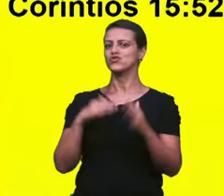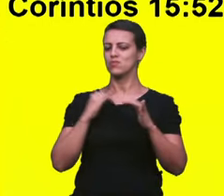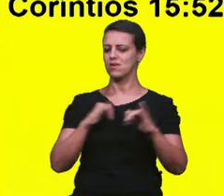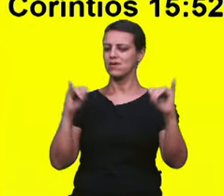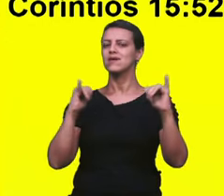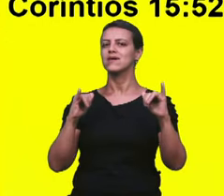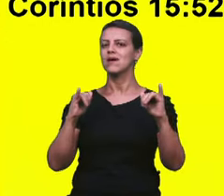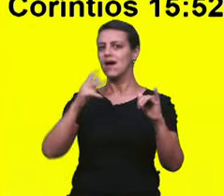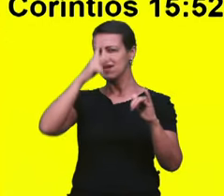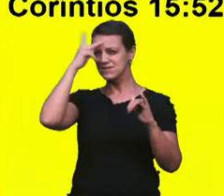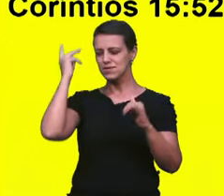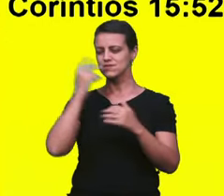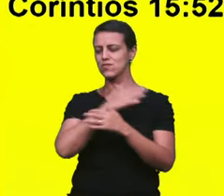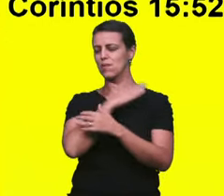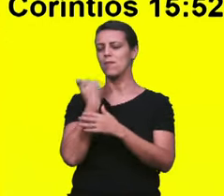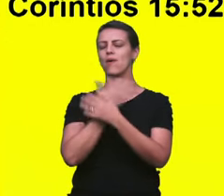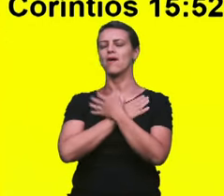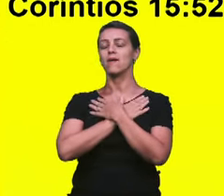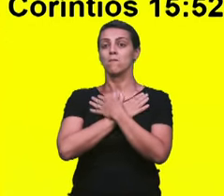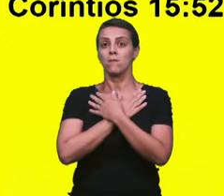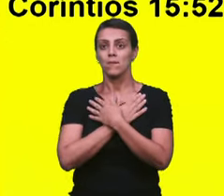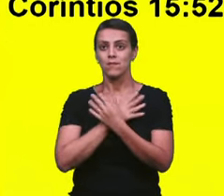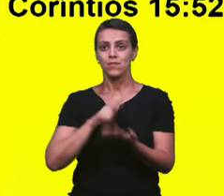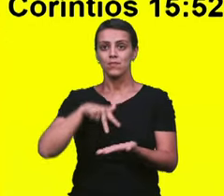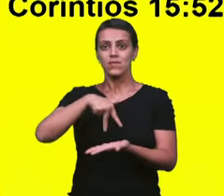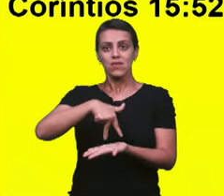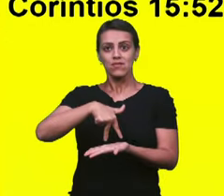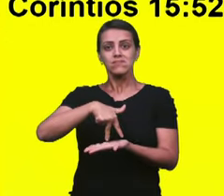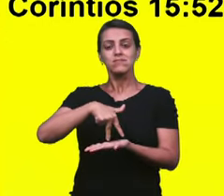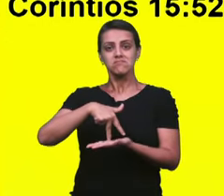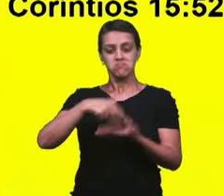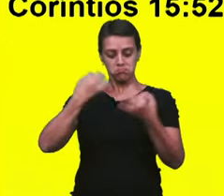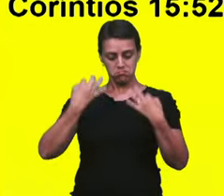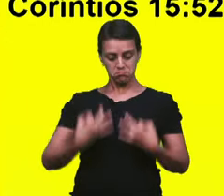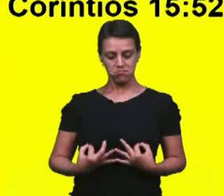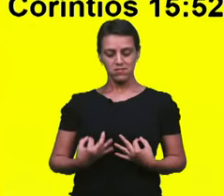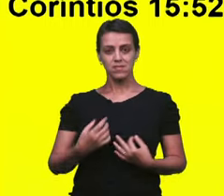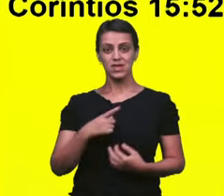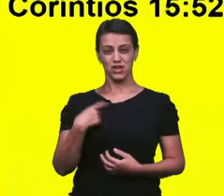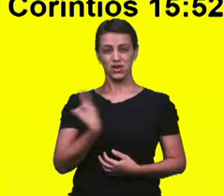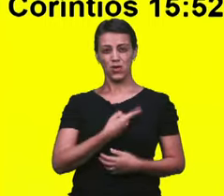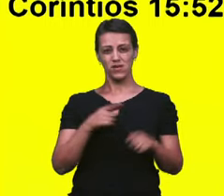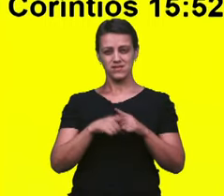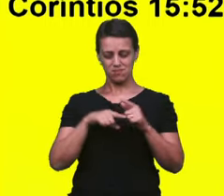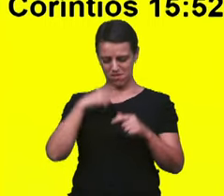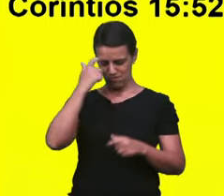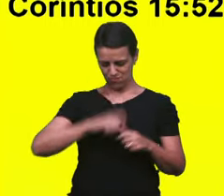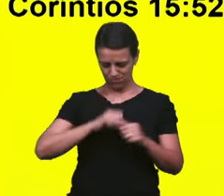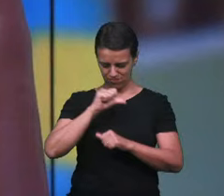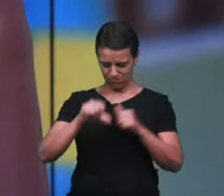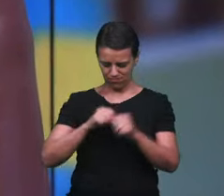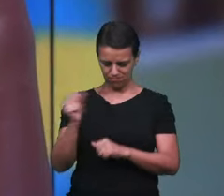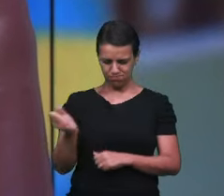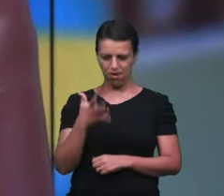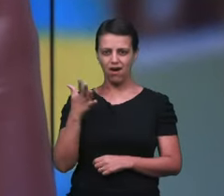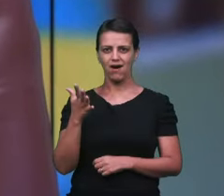os mortos ressuscitarão, incorruptíveis, e nós seremos transformados.